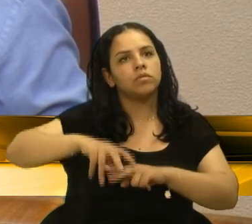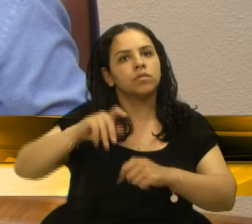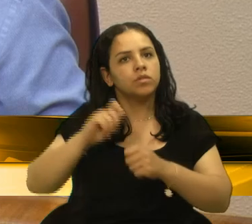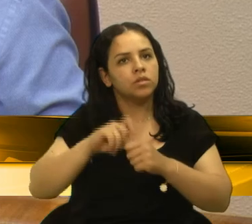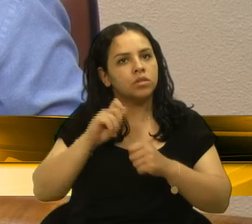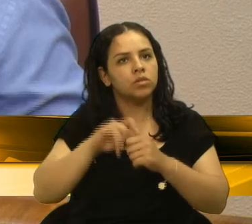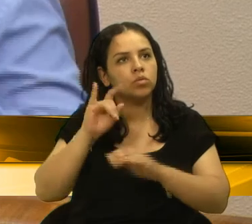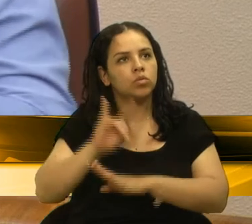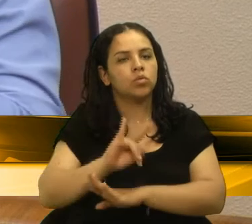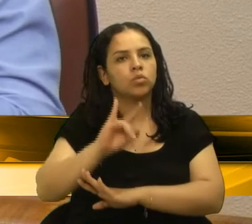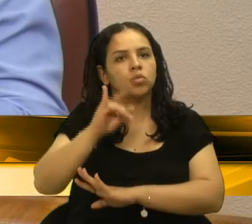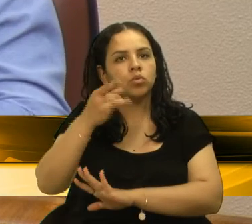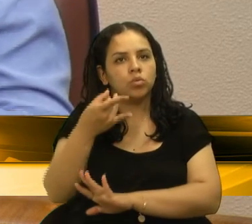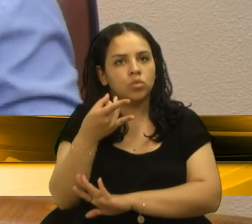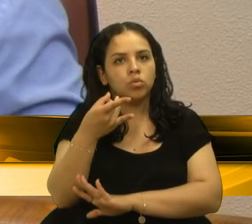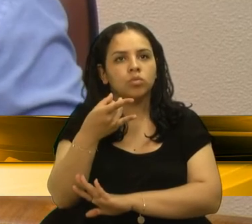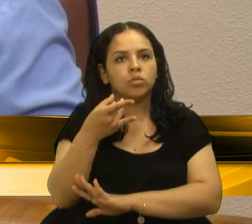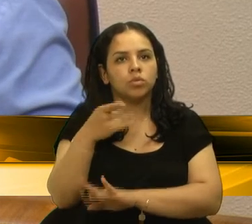último aditamento.